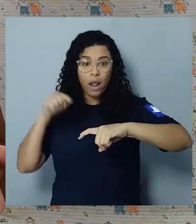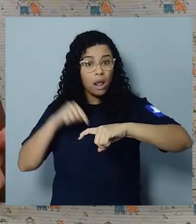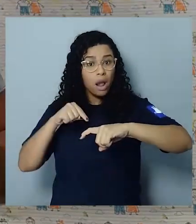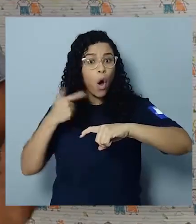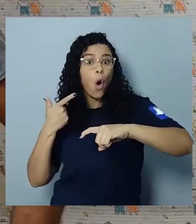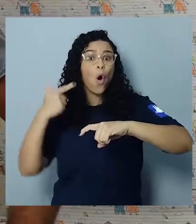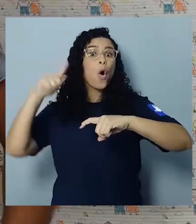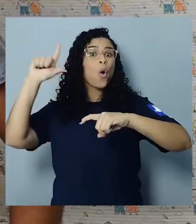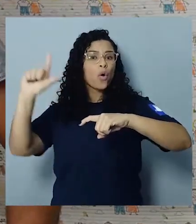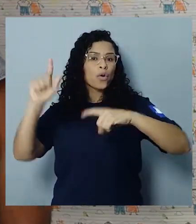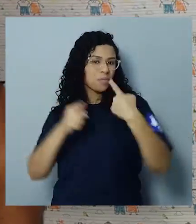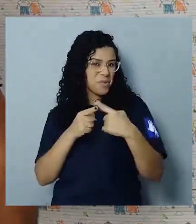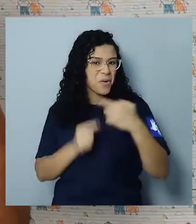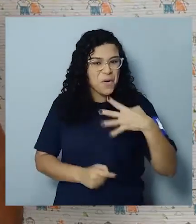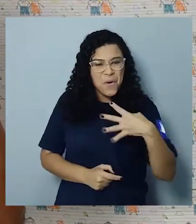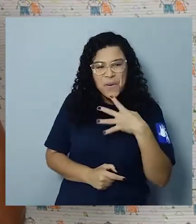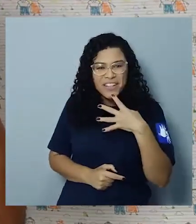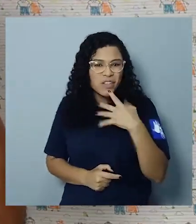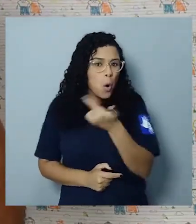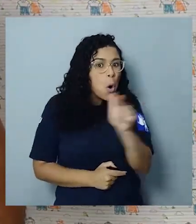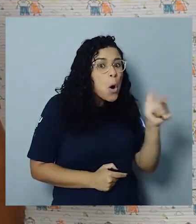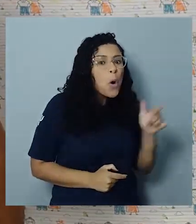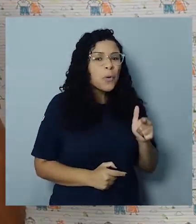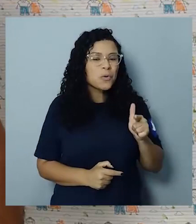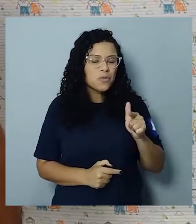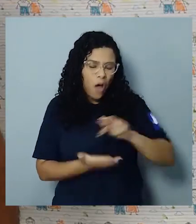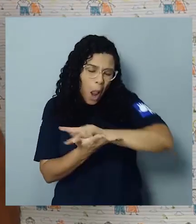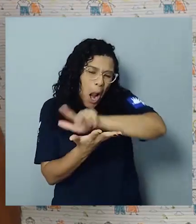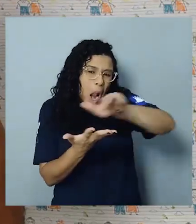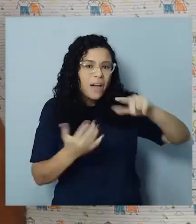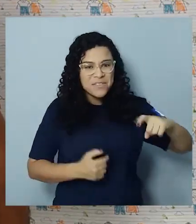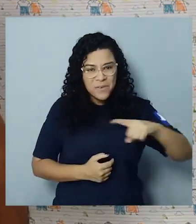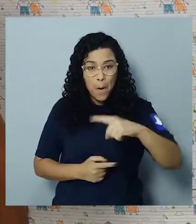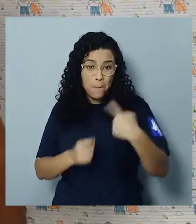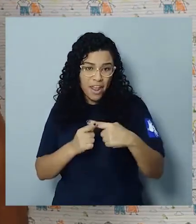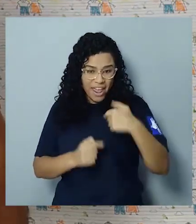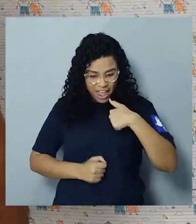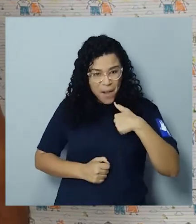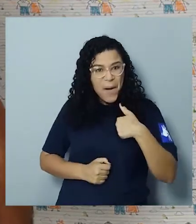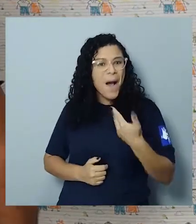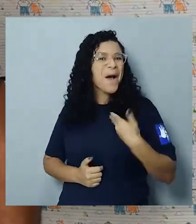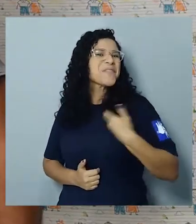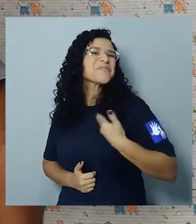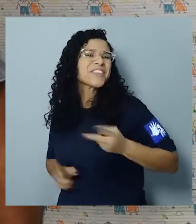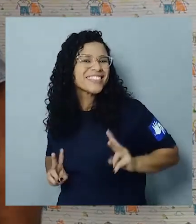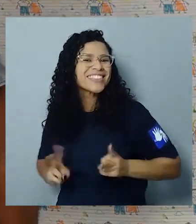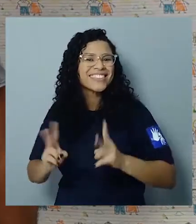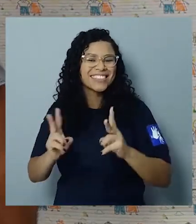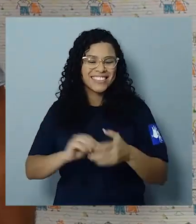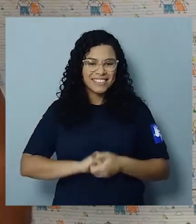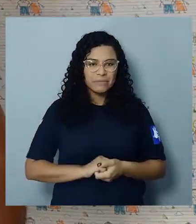com você esperou outra Minhoca Eu conheço vários netos sou muito amiga das minhocas se vocês querem saber